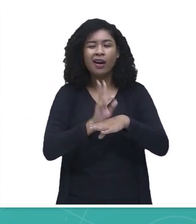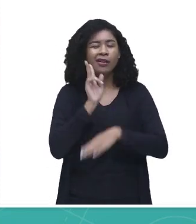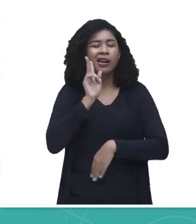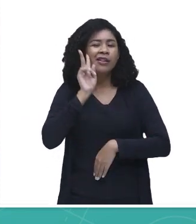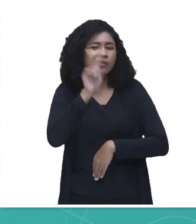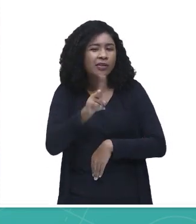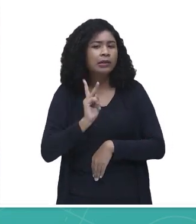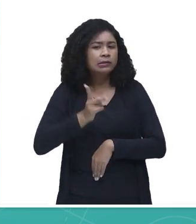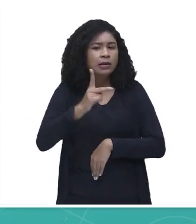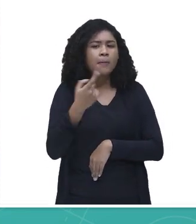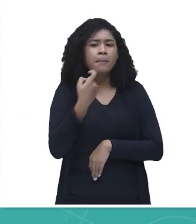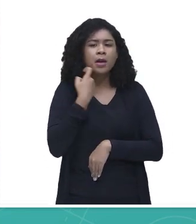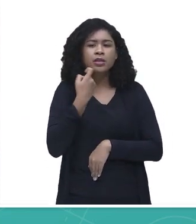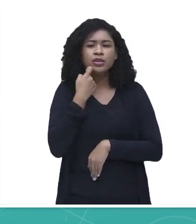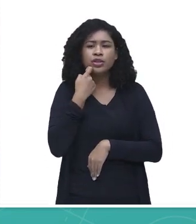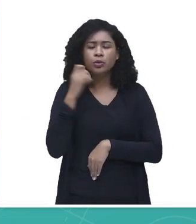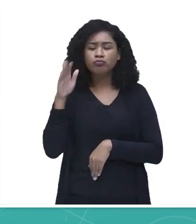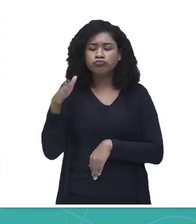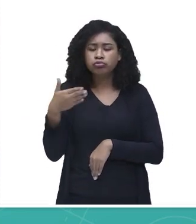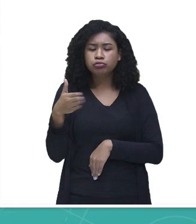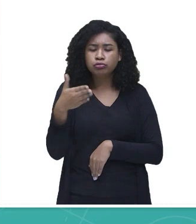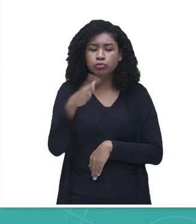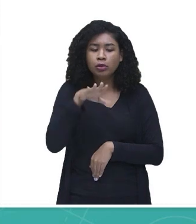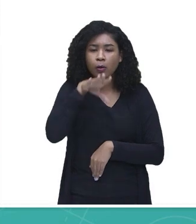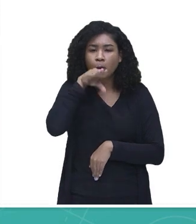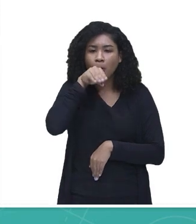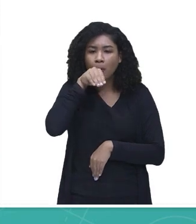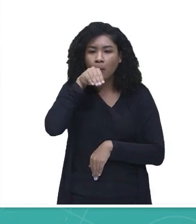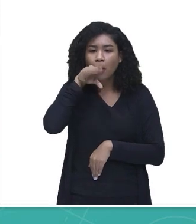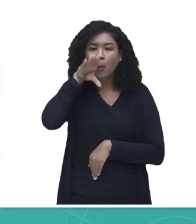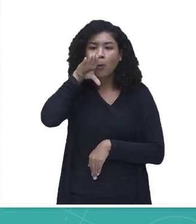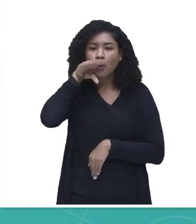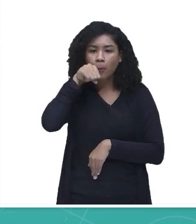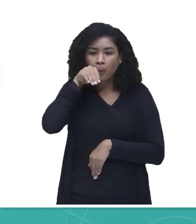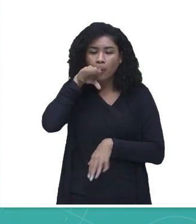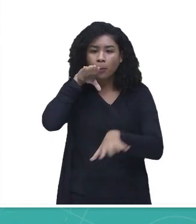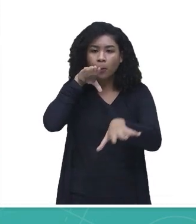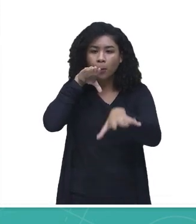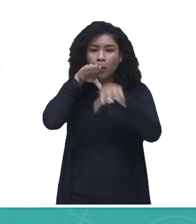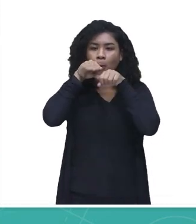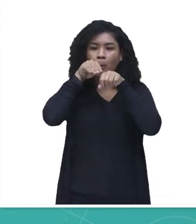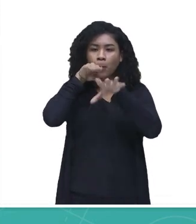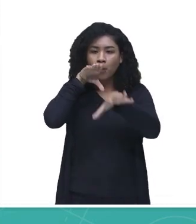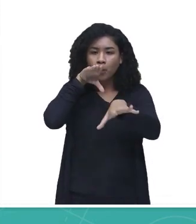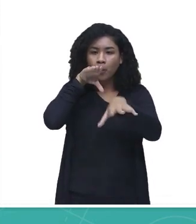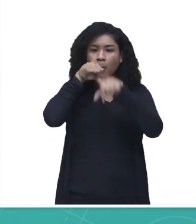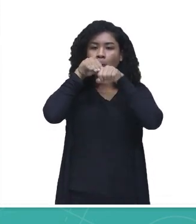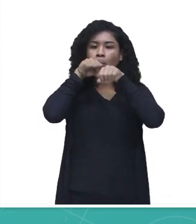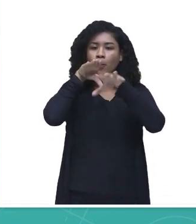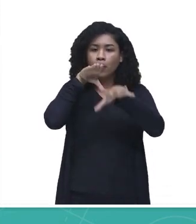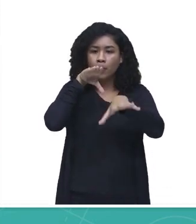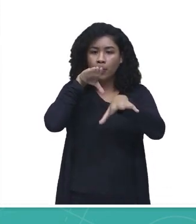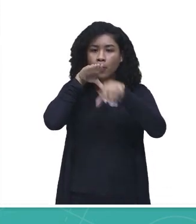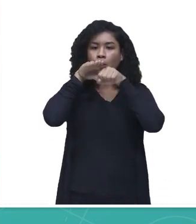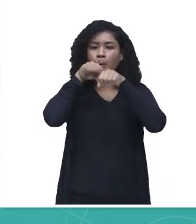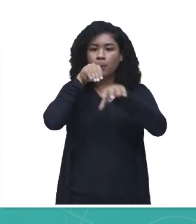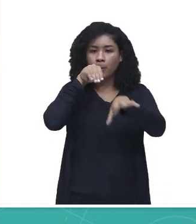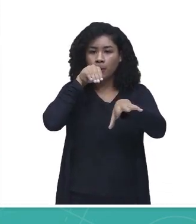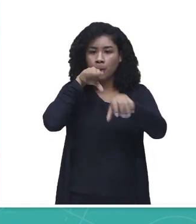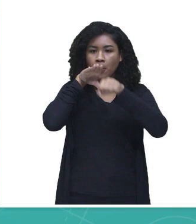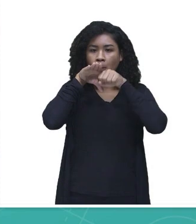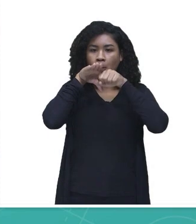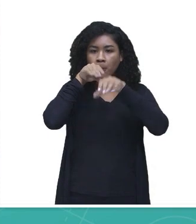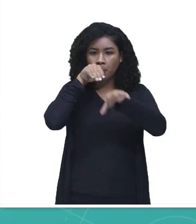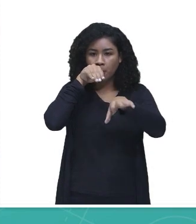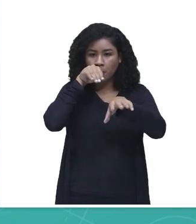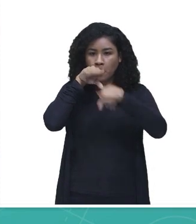água está entrando na boca dele e está saindo pelo opérculo, tá? Então, é assim que os peixes respiram. A água